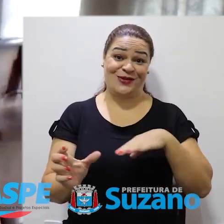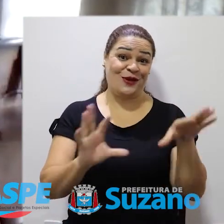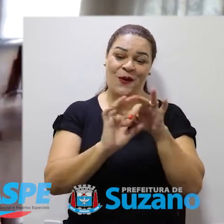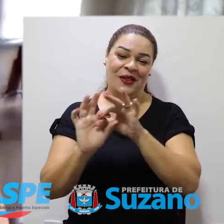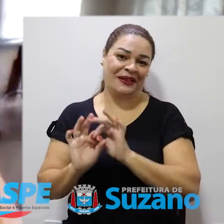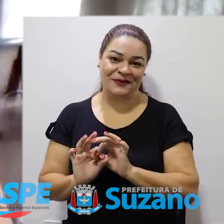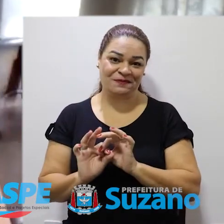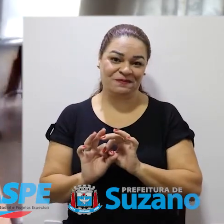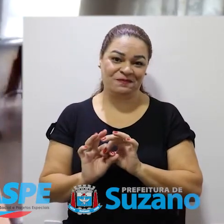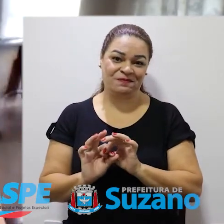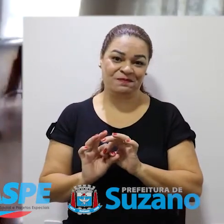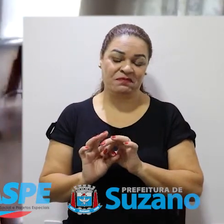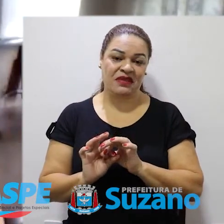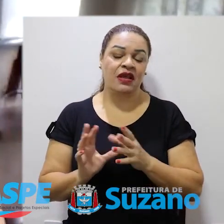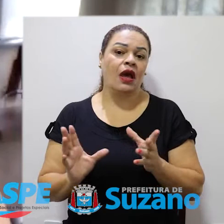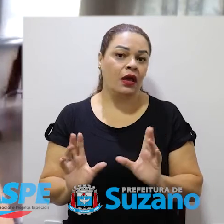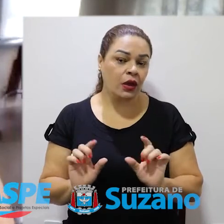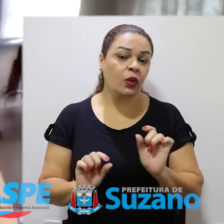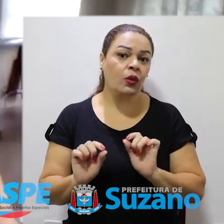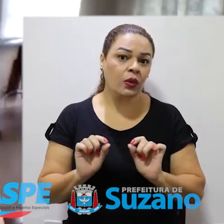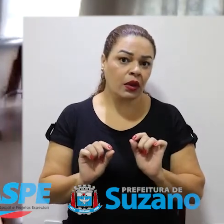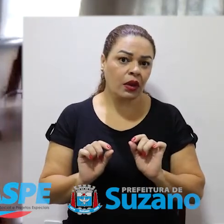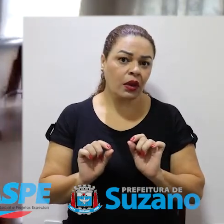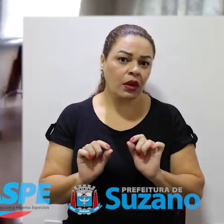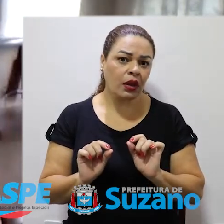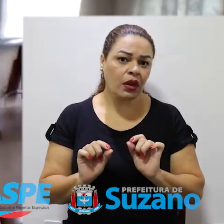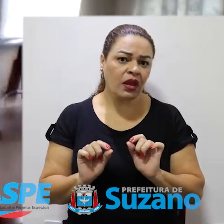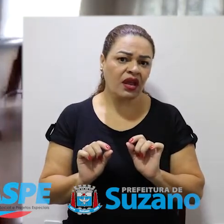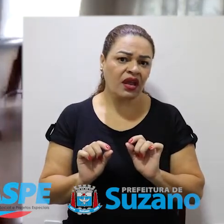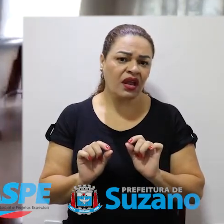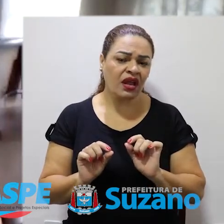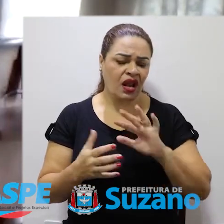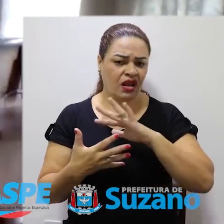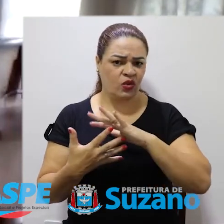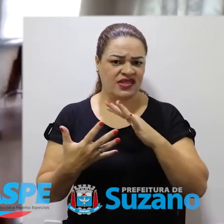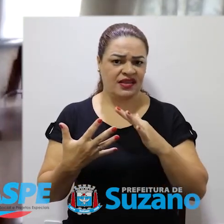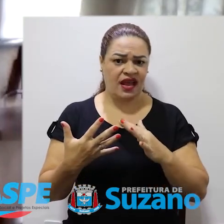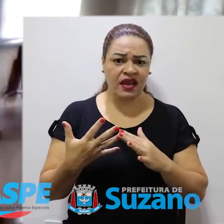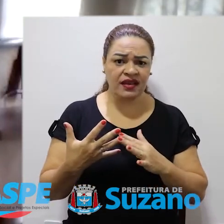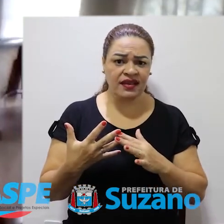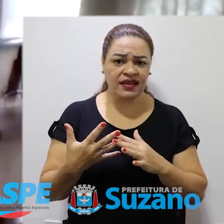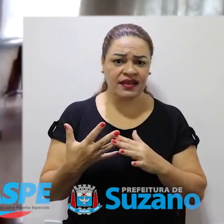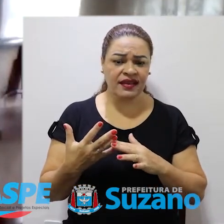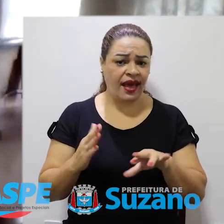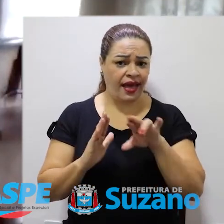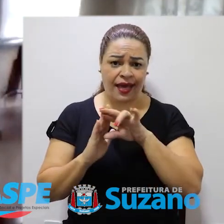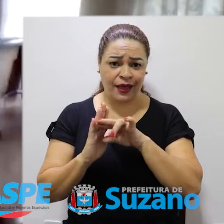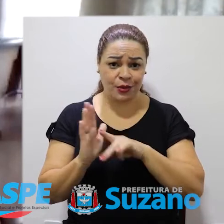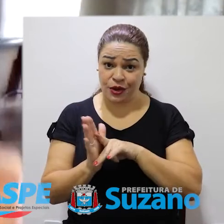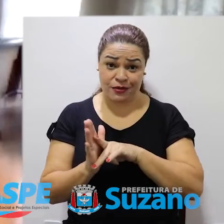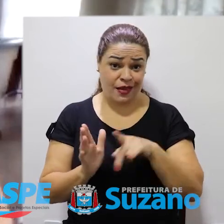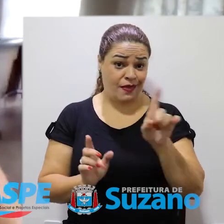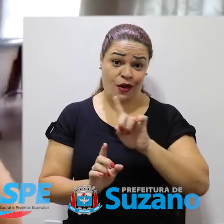ligação, né? Quando eu faço isso não é língua de sinais. Não é língua de sinais. Isso é